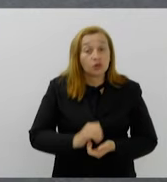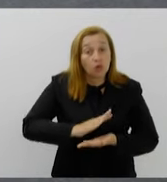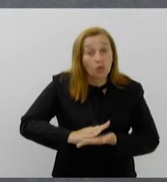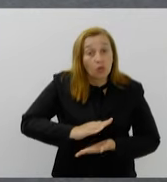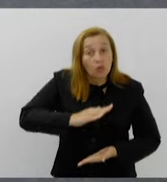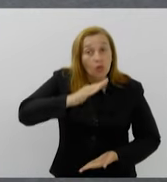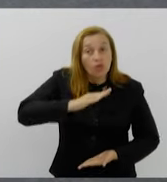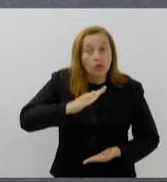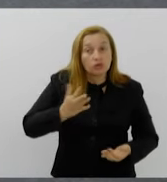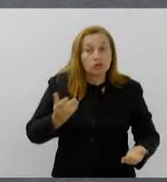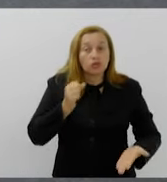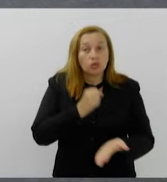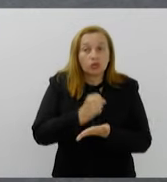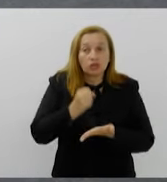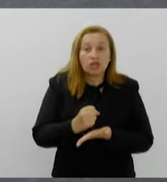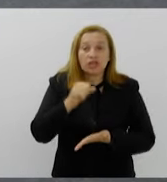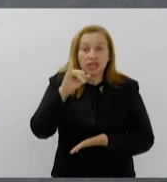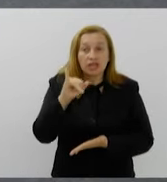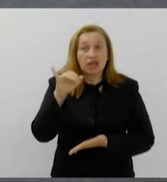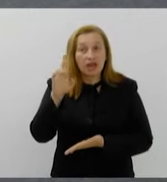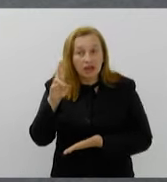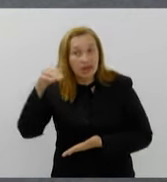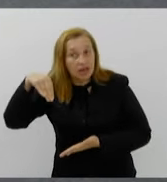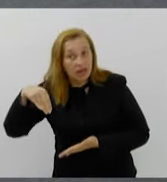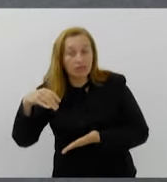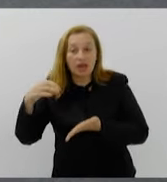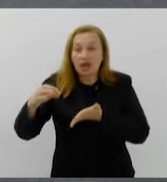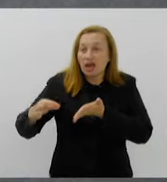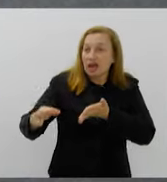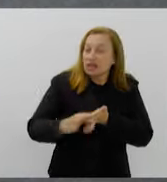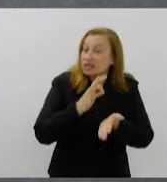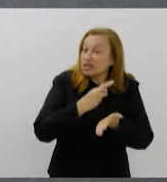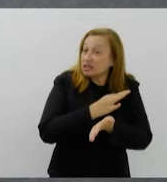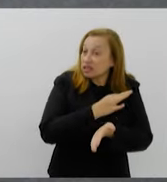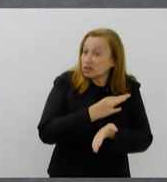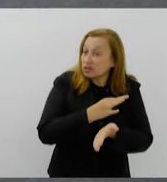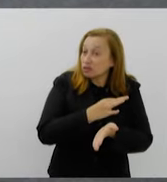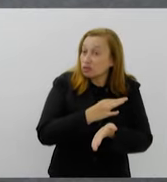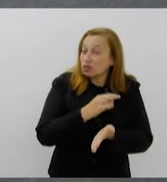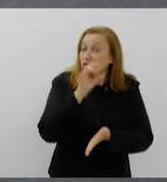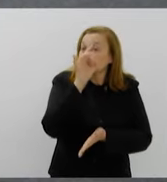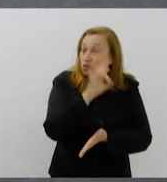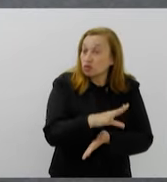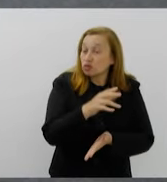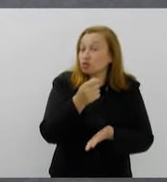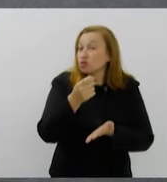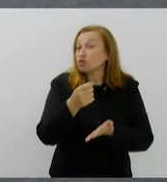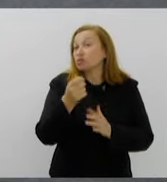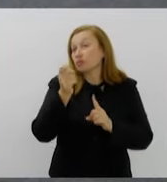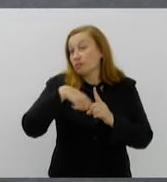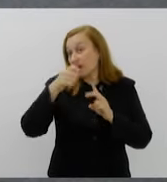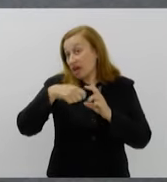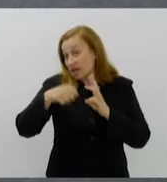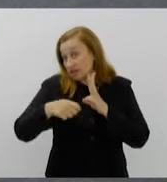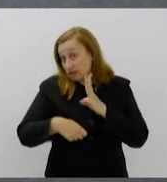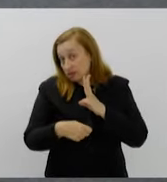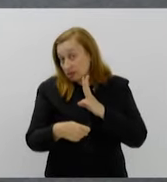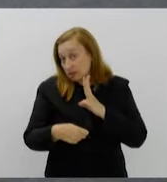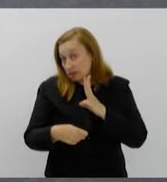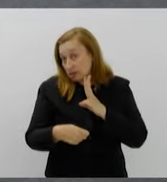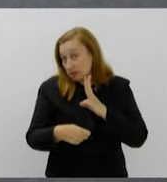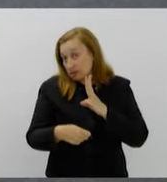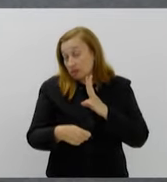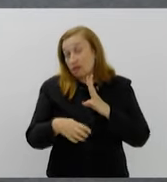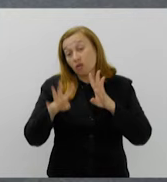de contratos que o irm vem assinando nos últimos meses é é é uma coisa assim